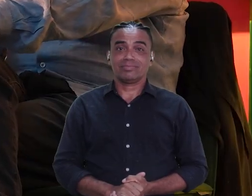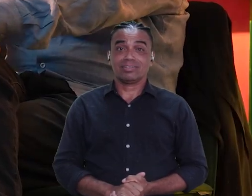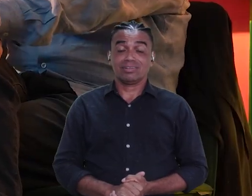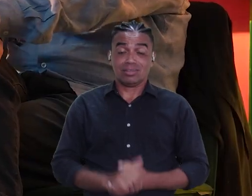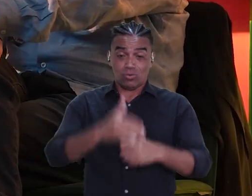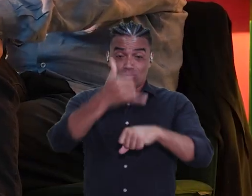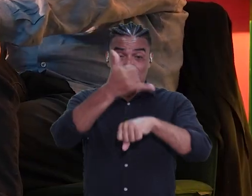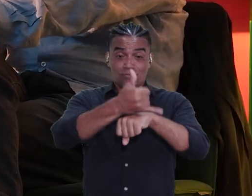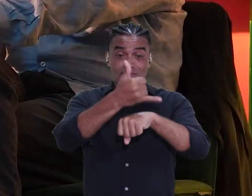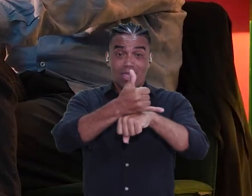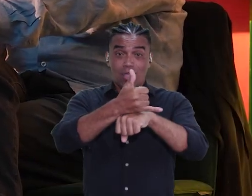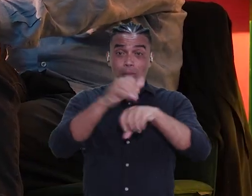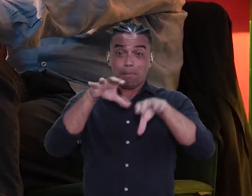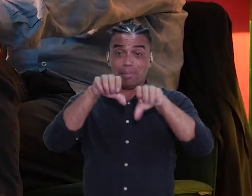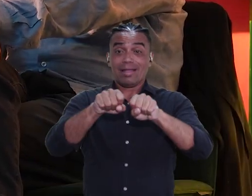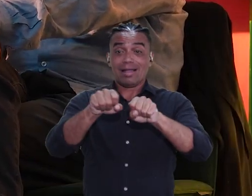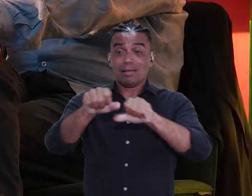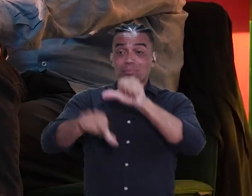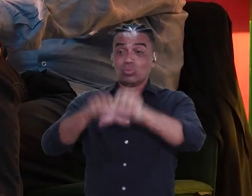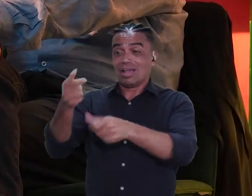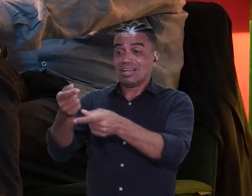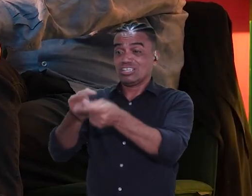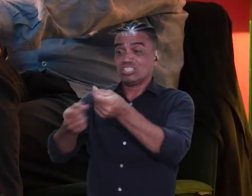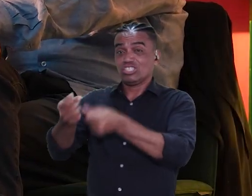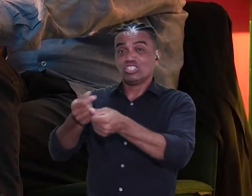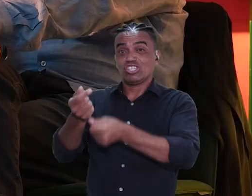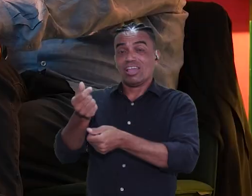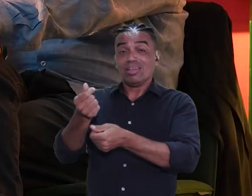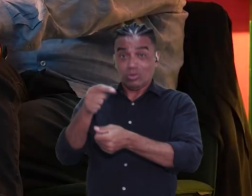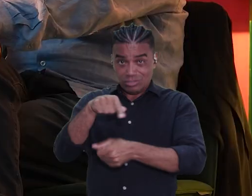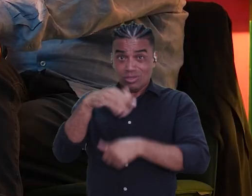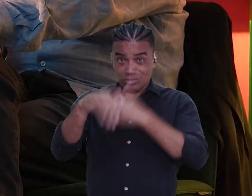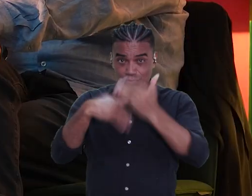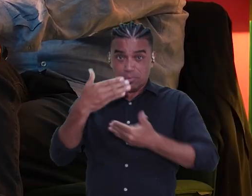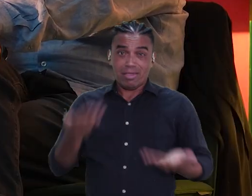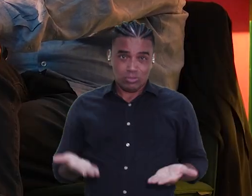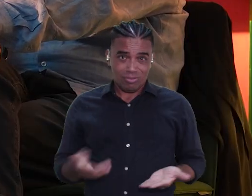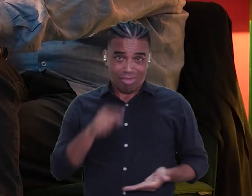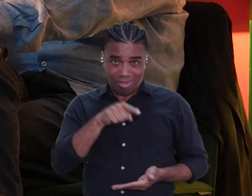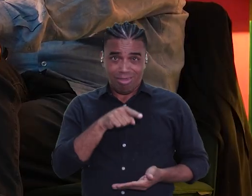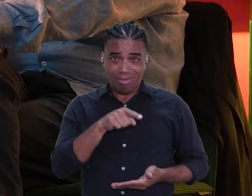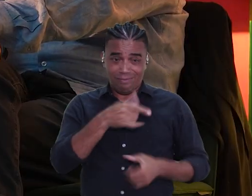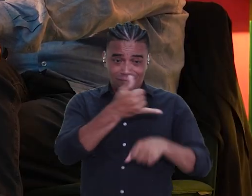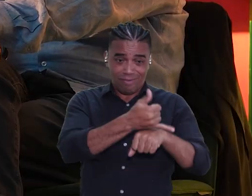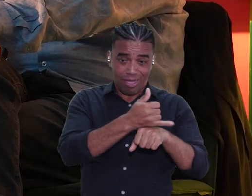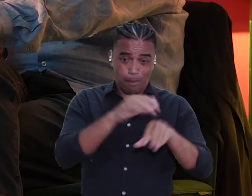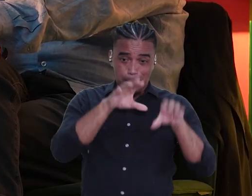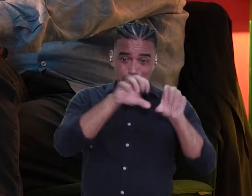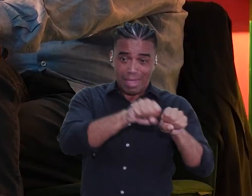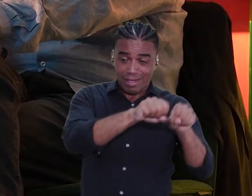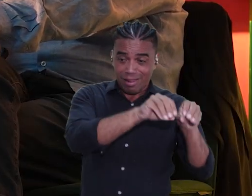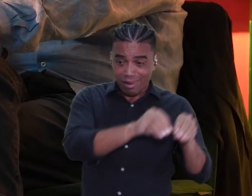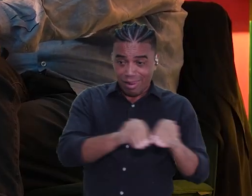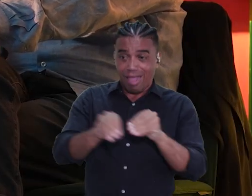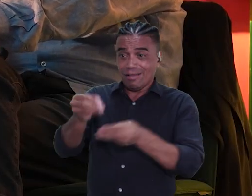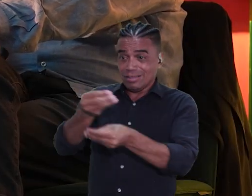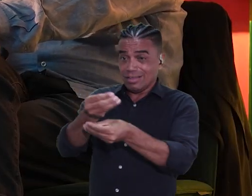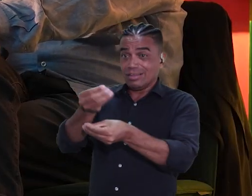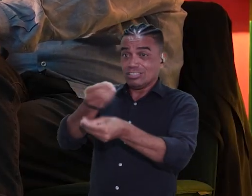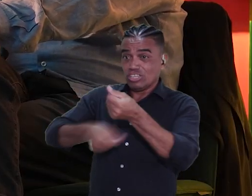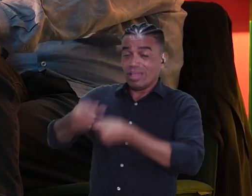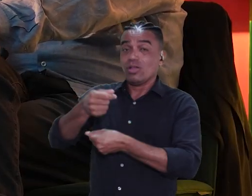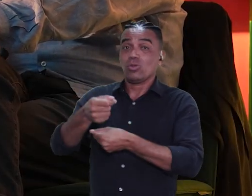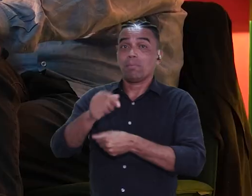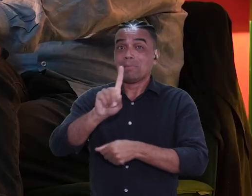pegar o ferro e transformar em dinheiro. Quem disse que isso é o desenvolvimento, né? Mas quem se interpõe vira